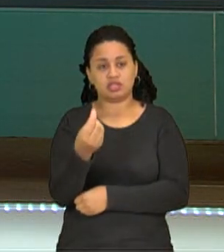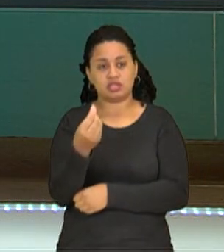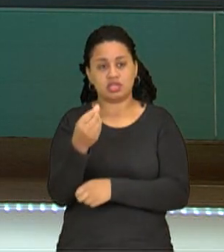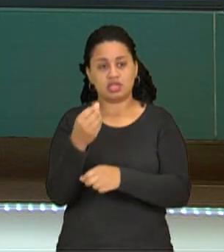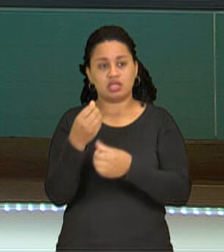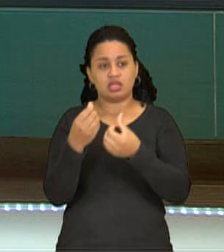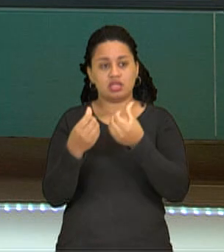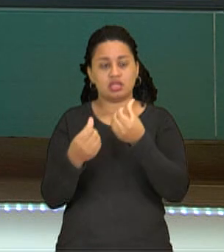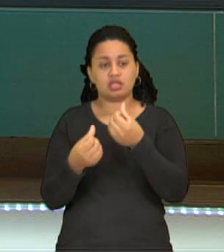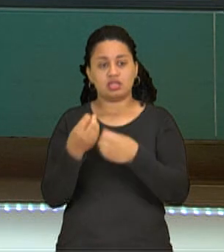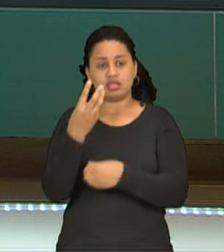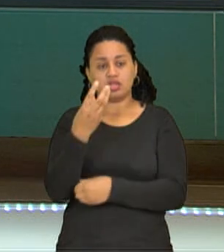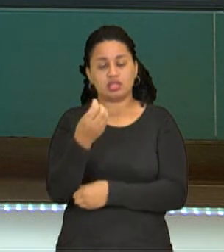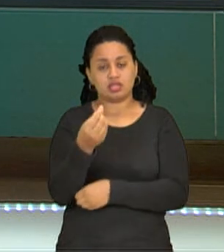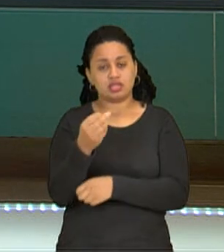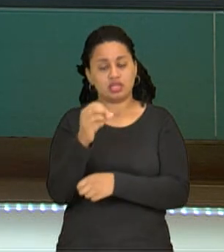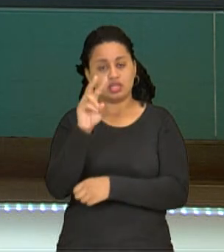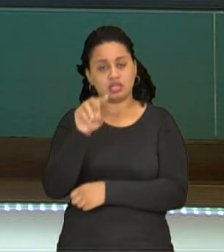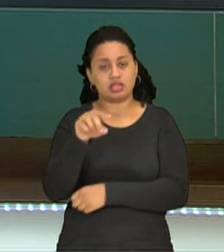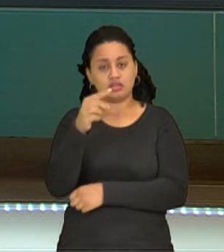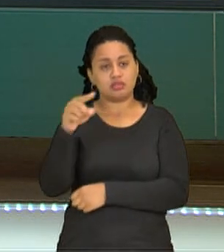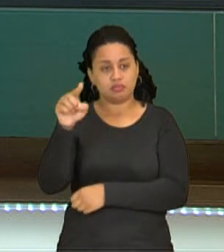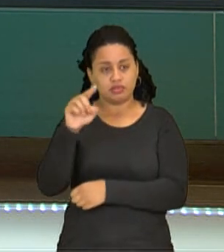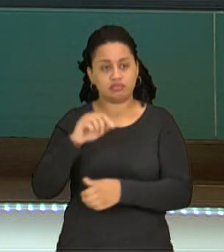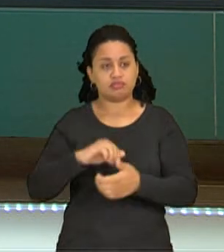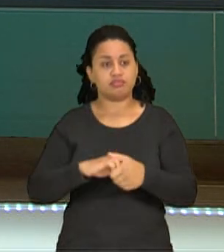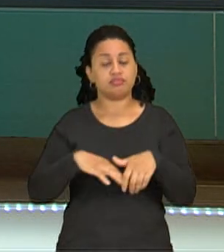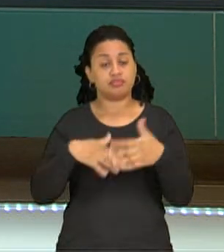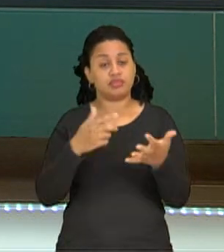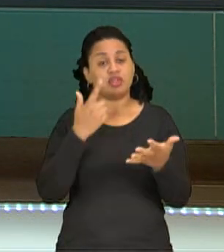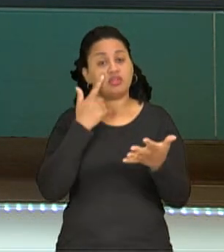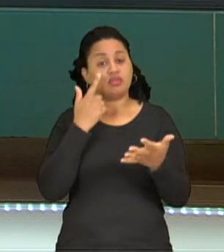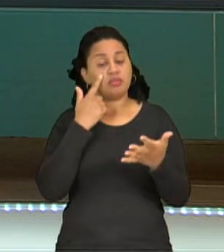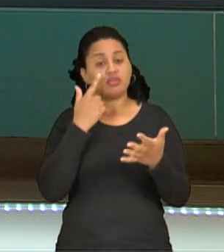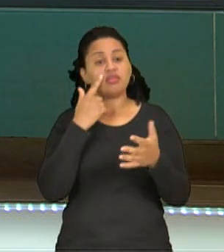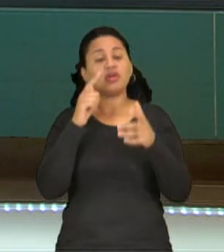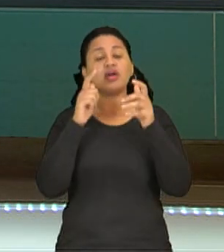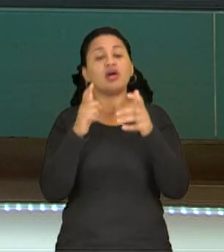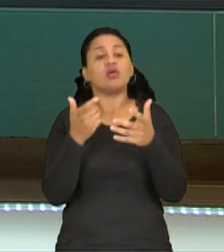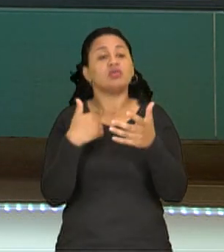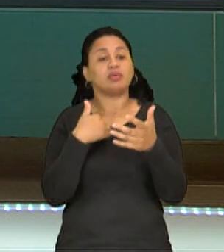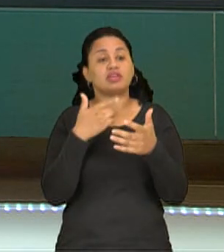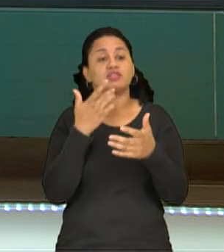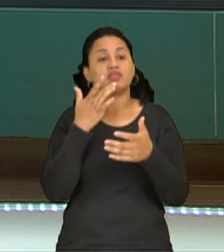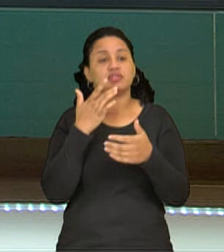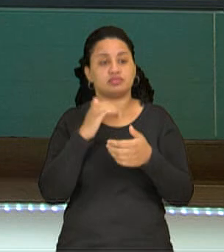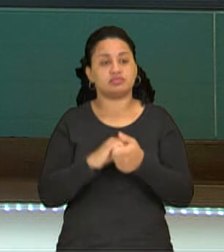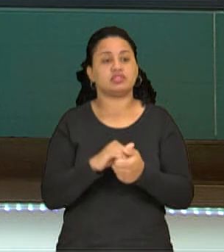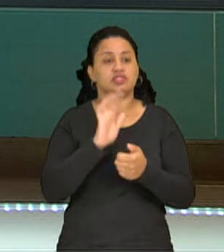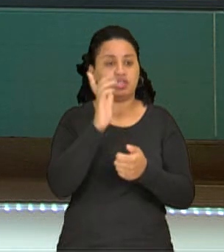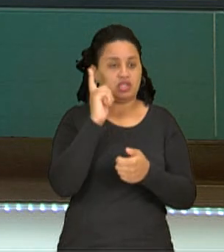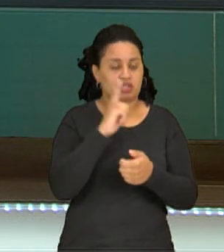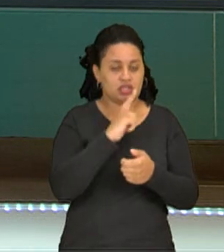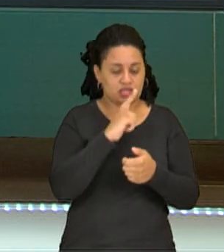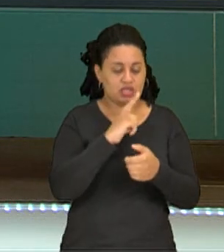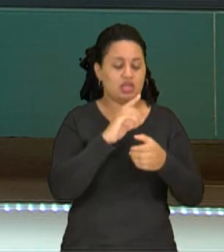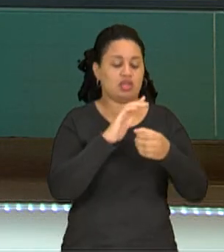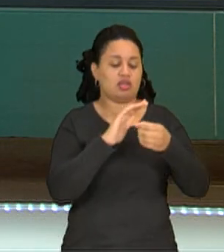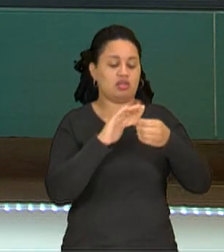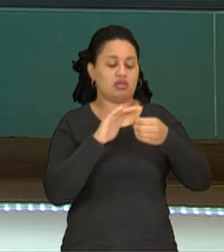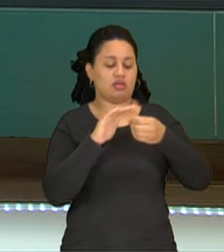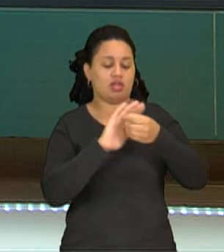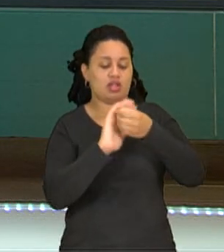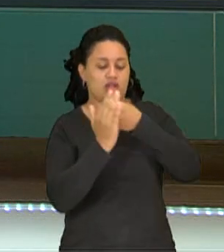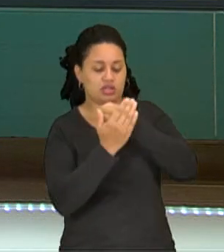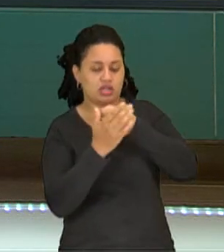quadrados. Não substitui ainda o π, vamos ver aonde que nós vamos ter menos trabalho para fazer. Já tenho a área lateral e tenho a área da